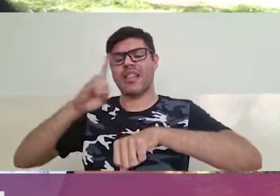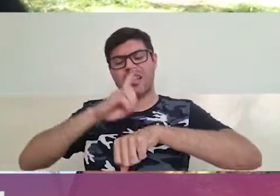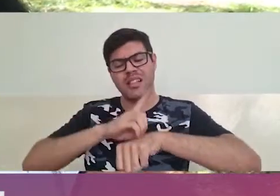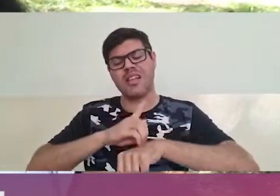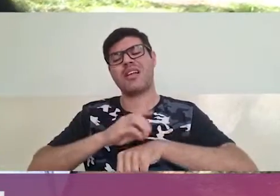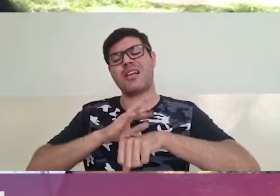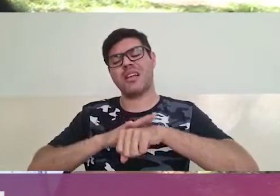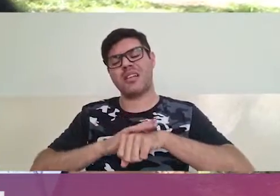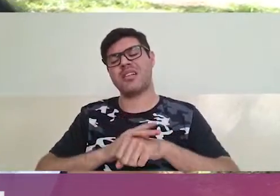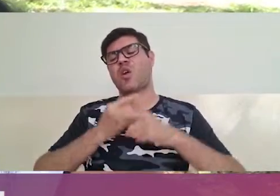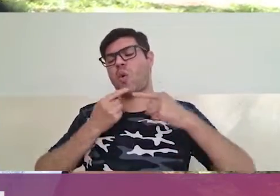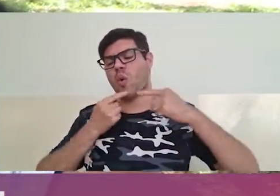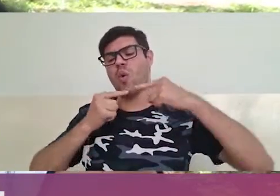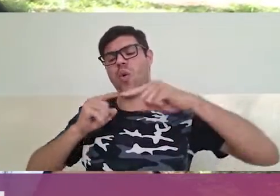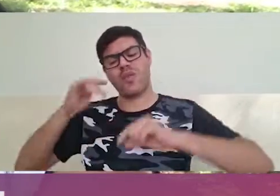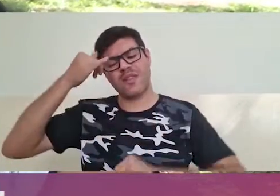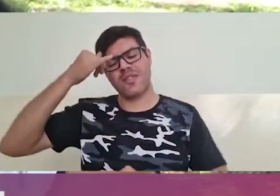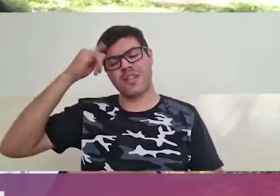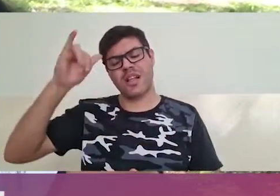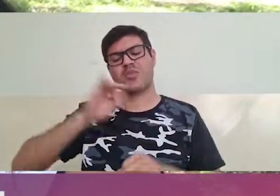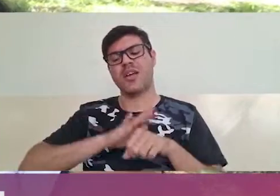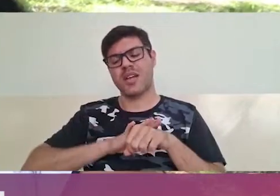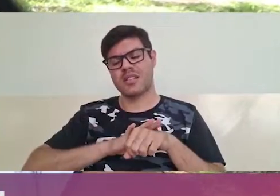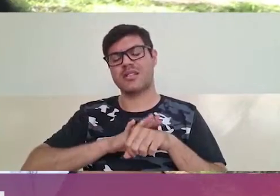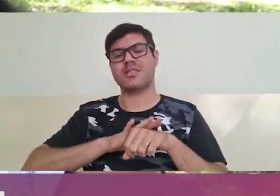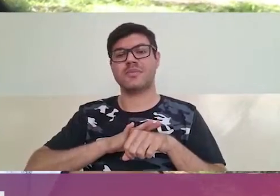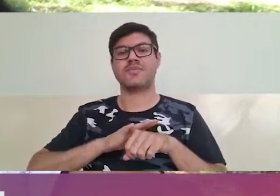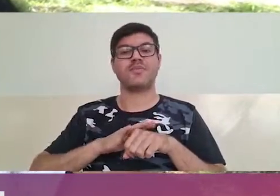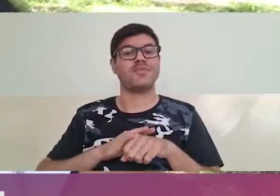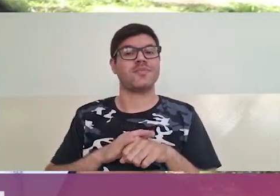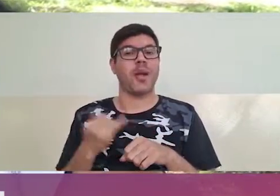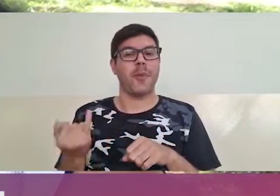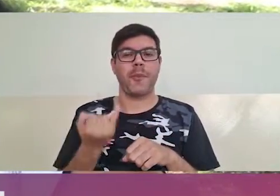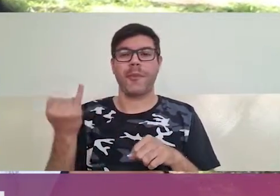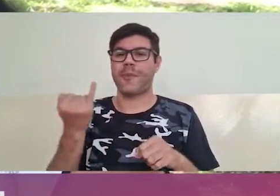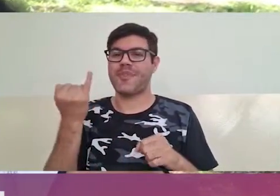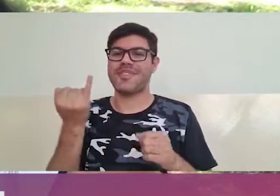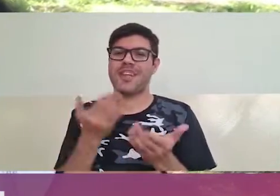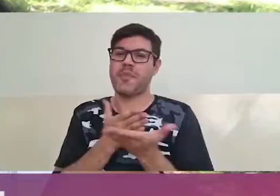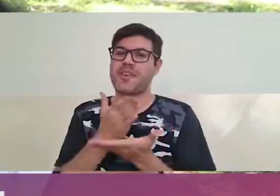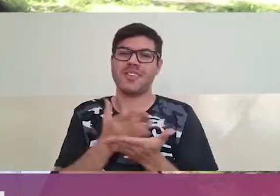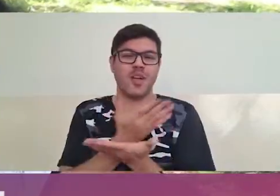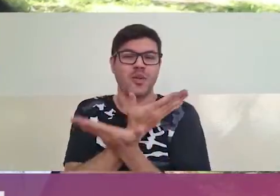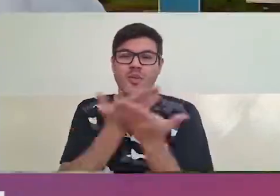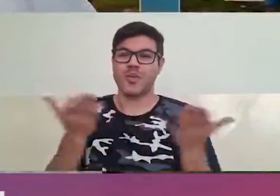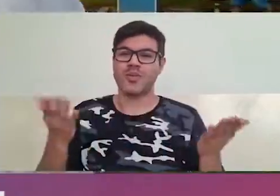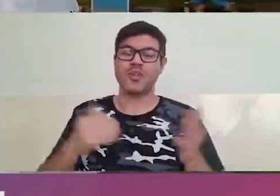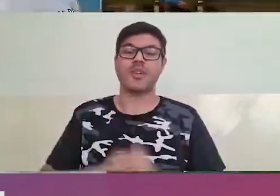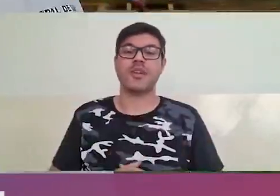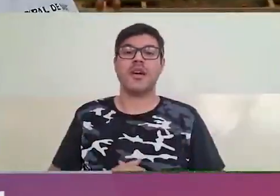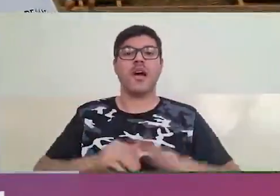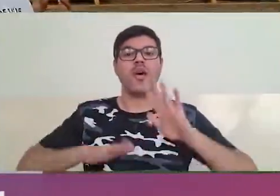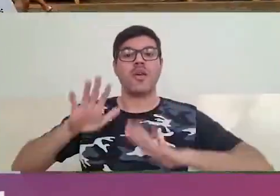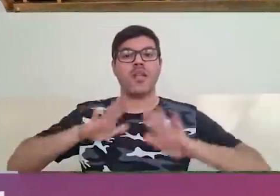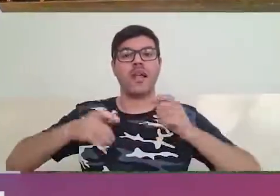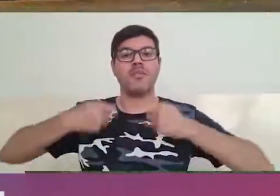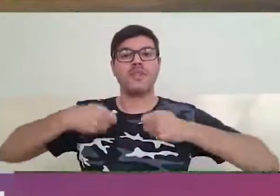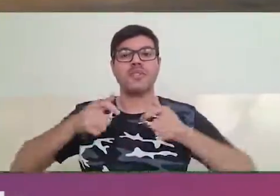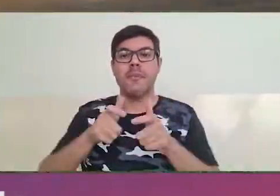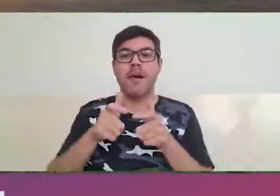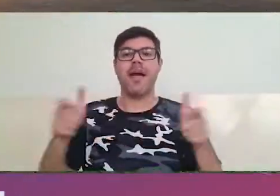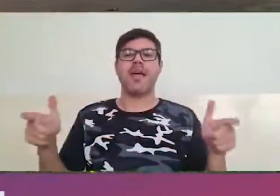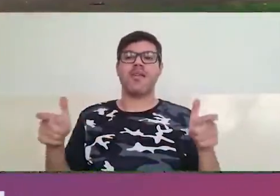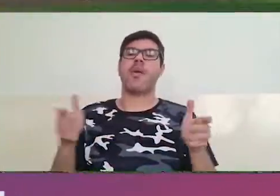no combate ao Aedes, que é fundamental a participação do munícipe também. E os cuidados devem ser